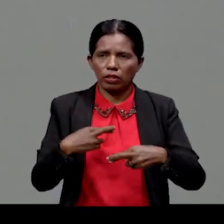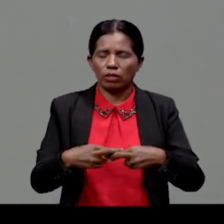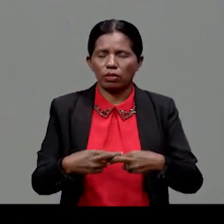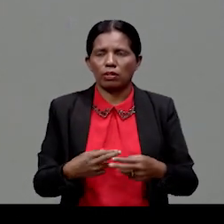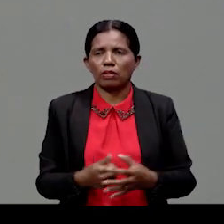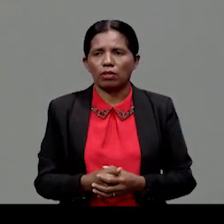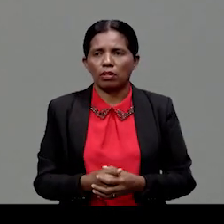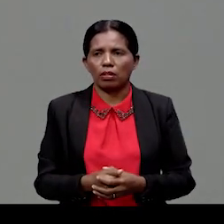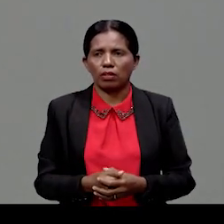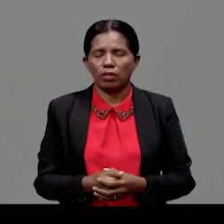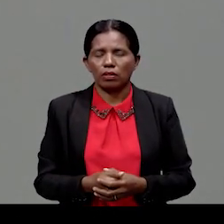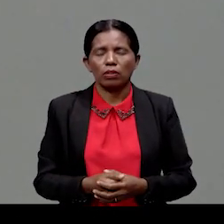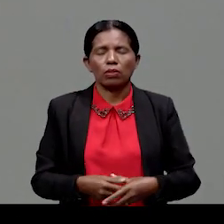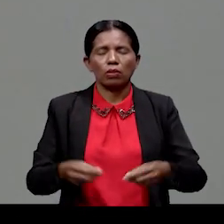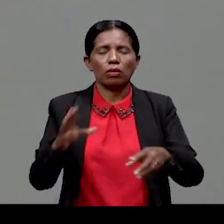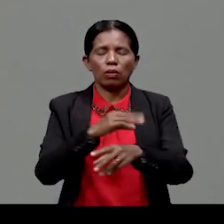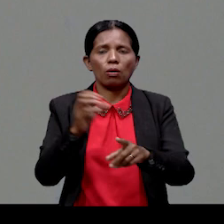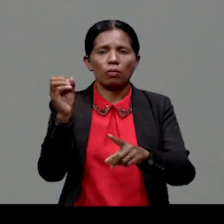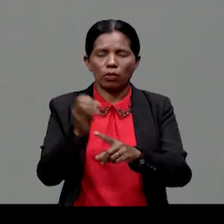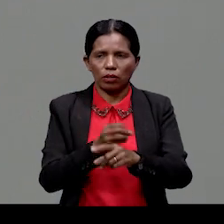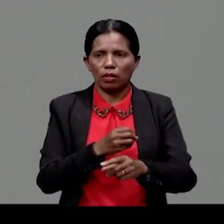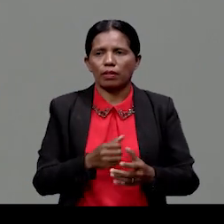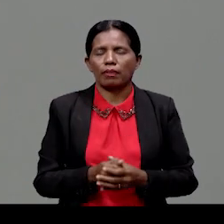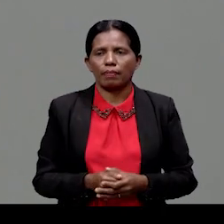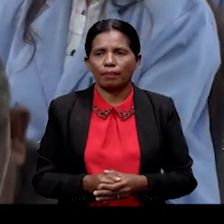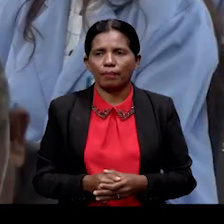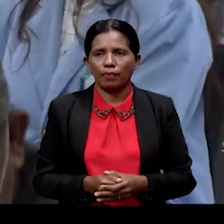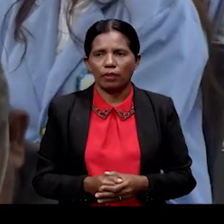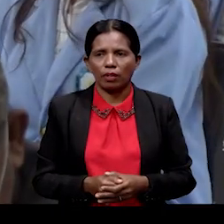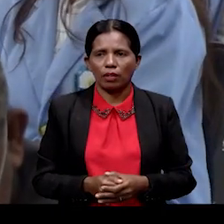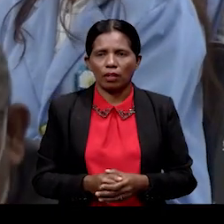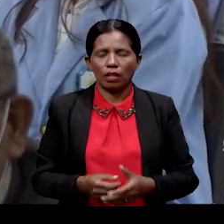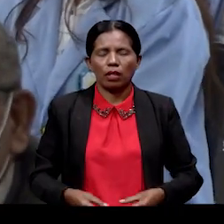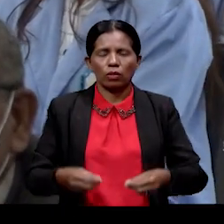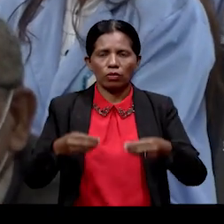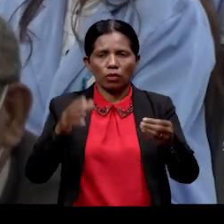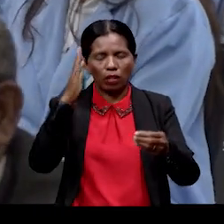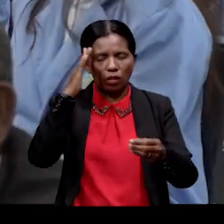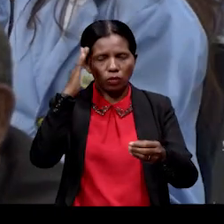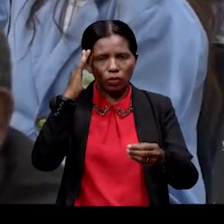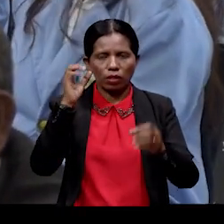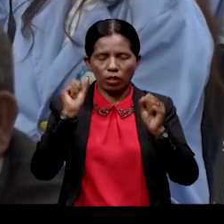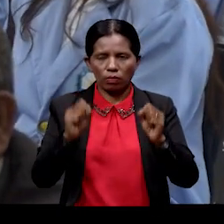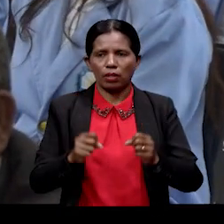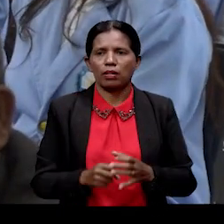ameaças, oportunidades. Nem a governante ou a caputa, exercício